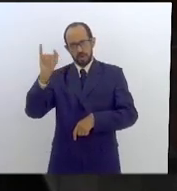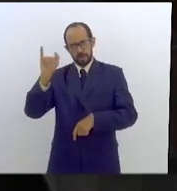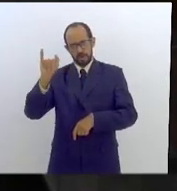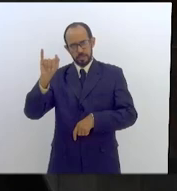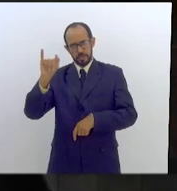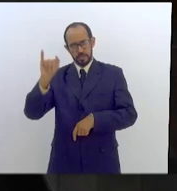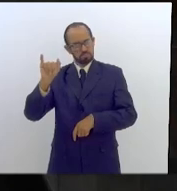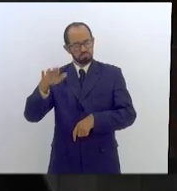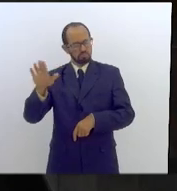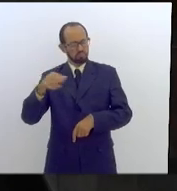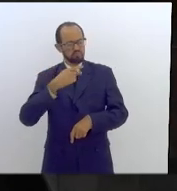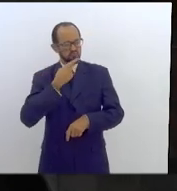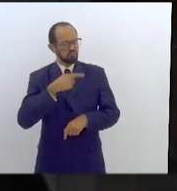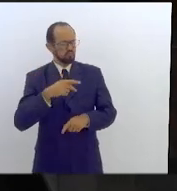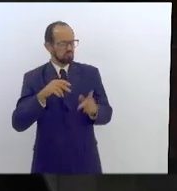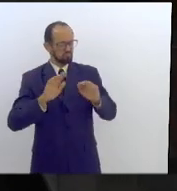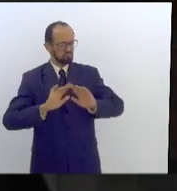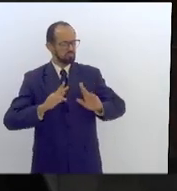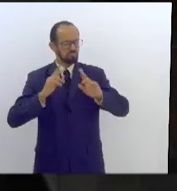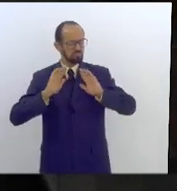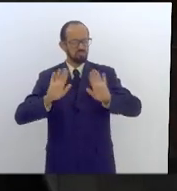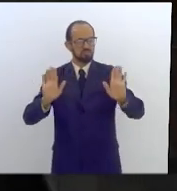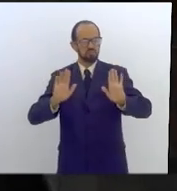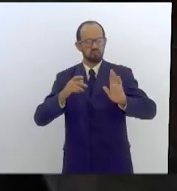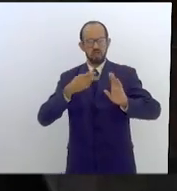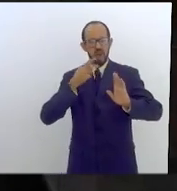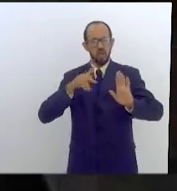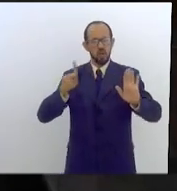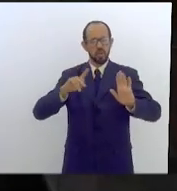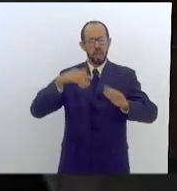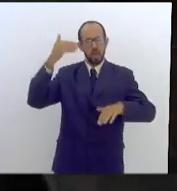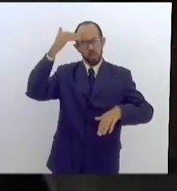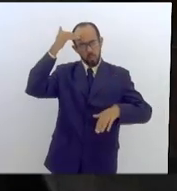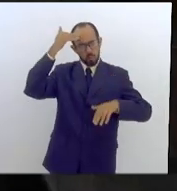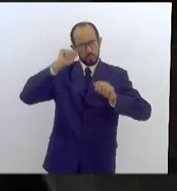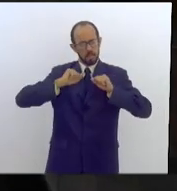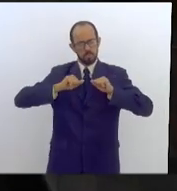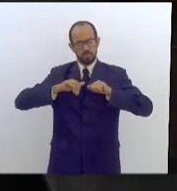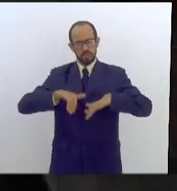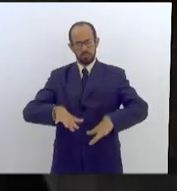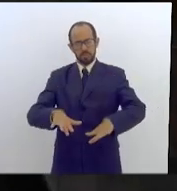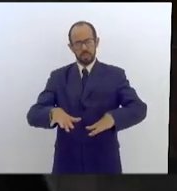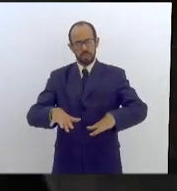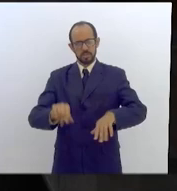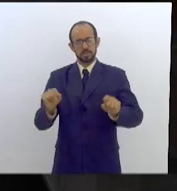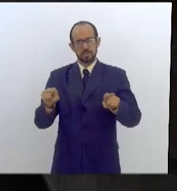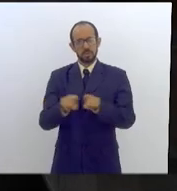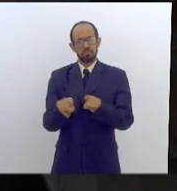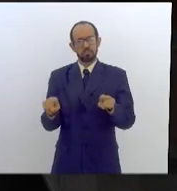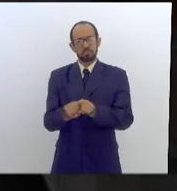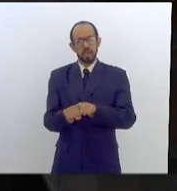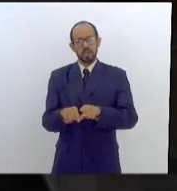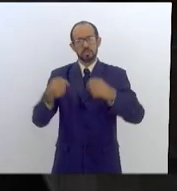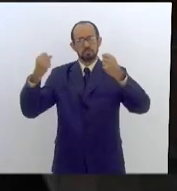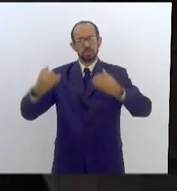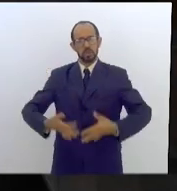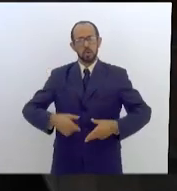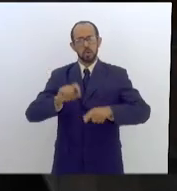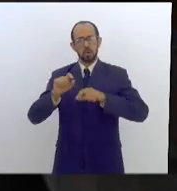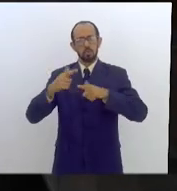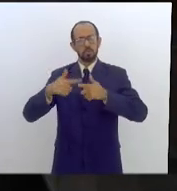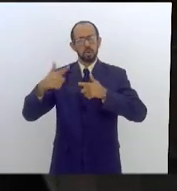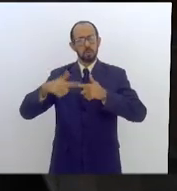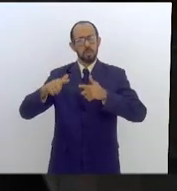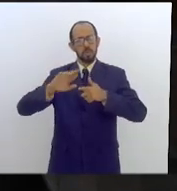esse esse quadro e disse que ainda é culpa da pandemia E além disso Disse que na verdade o problema